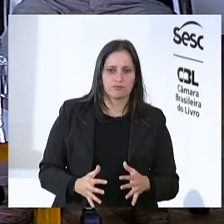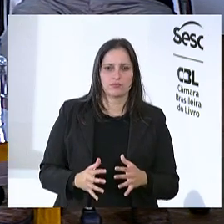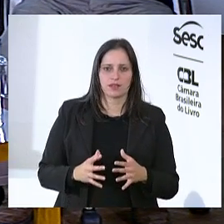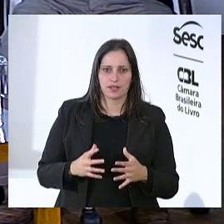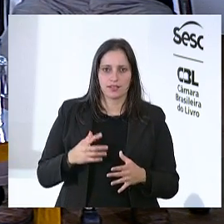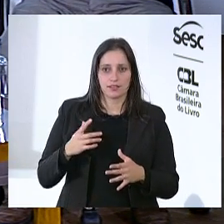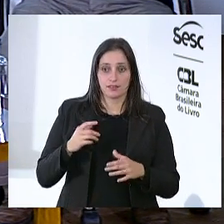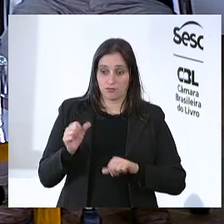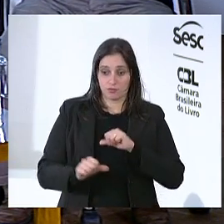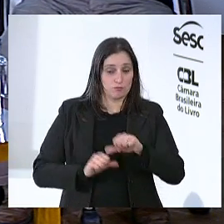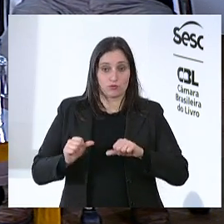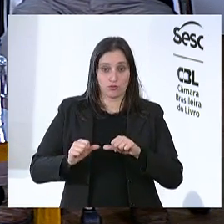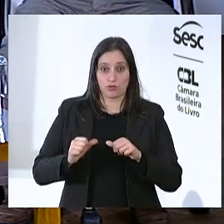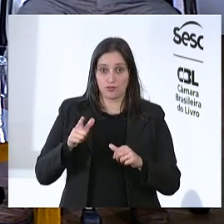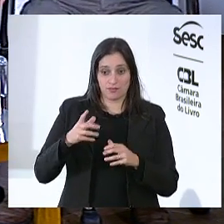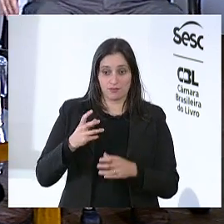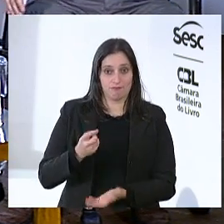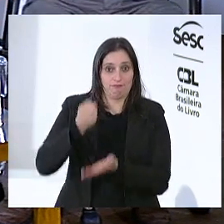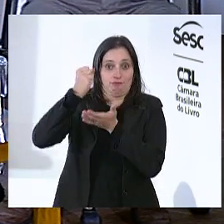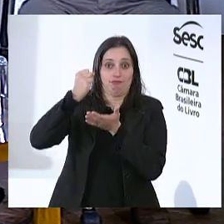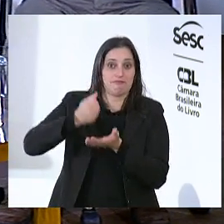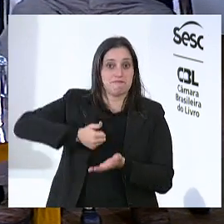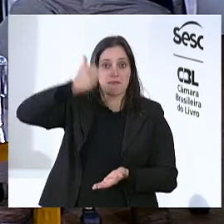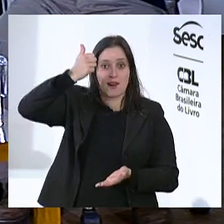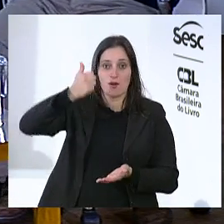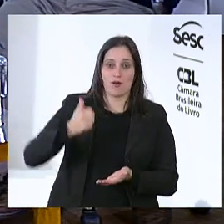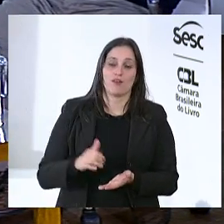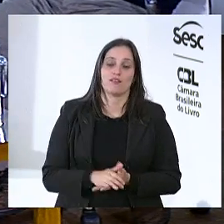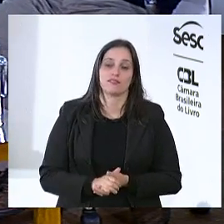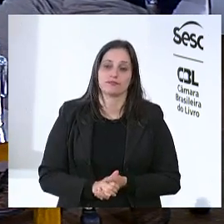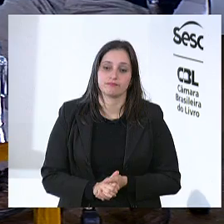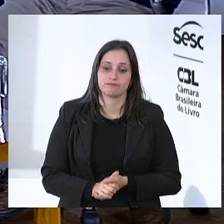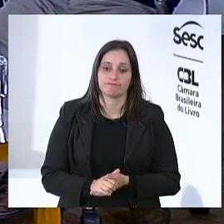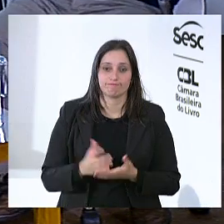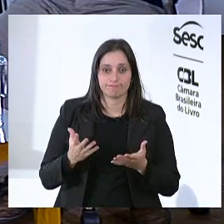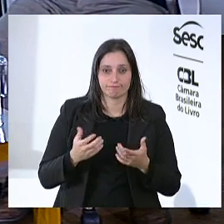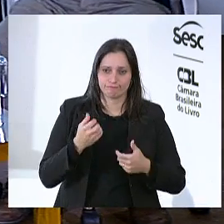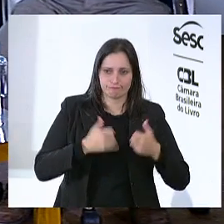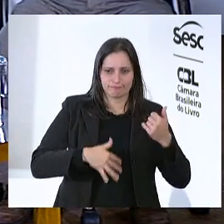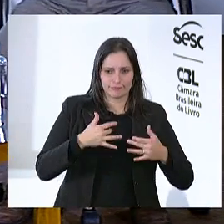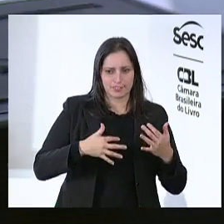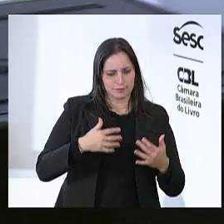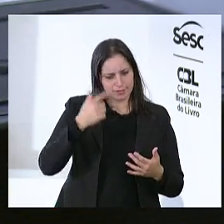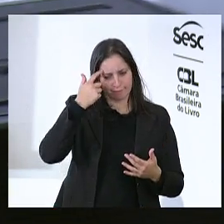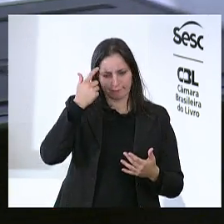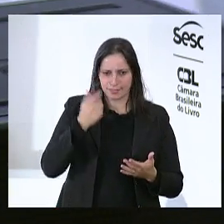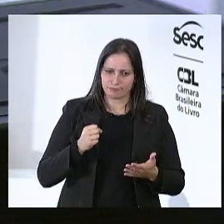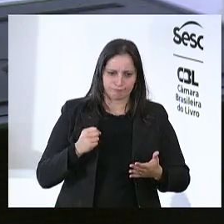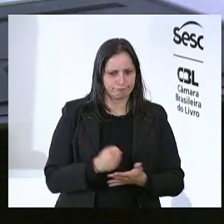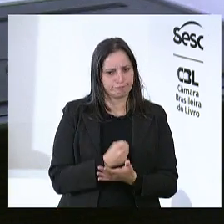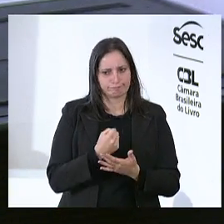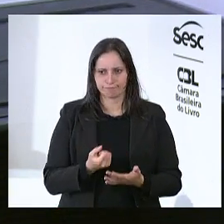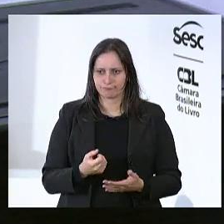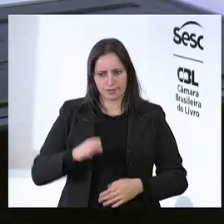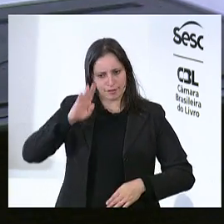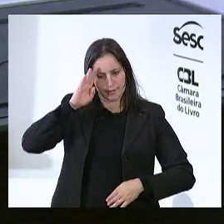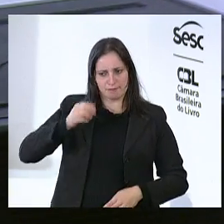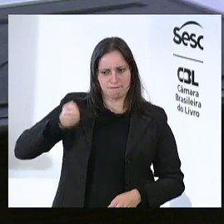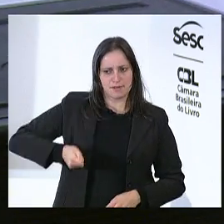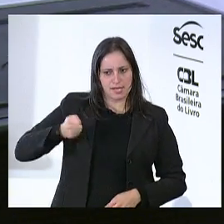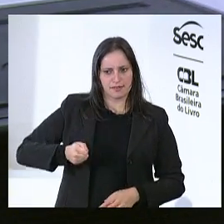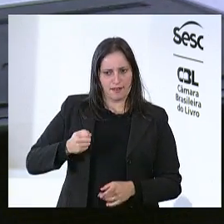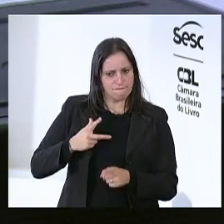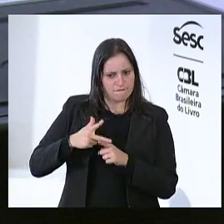na memória, né? Então, ele fala isso um pouco de maneira... Puxa vida, né? Nós, militares, vencemos